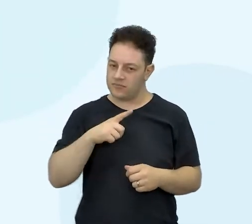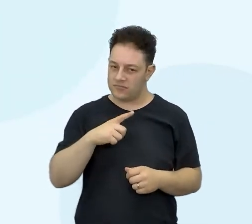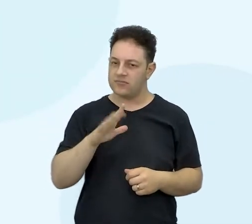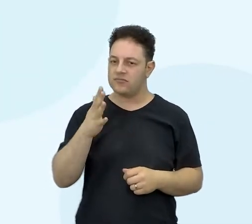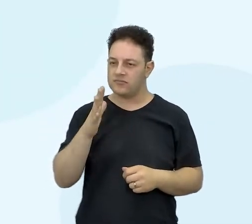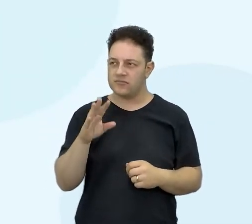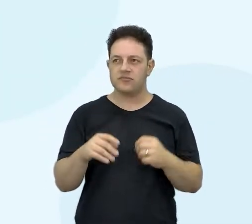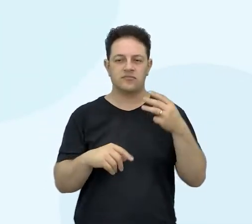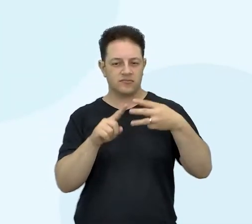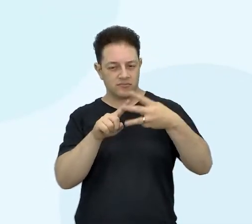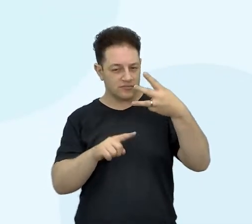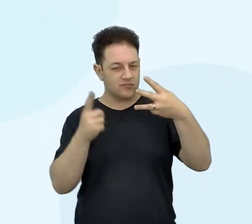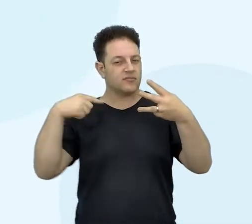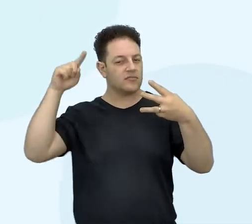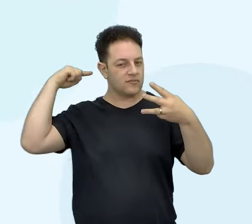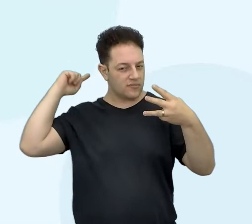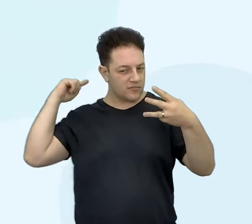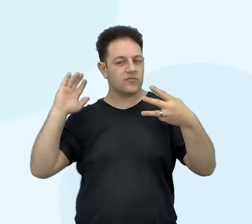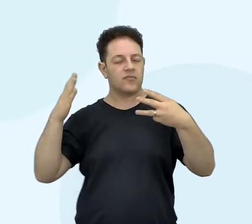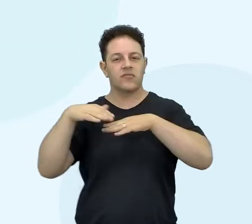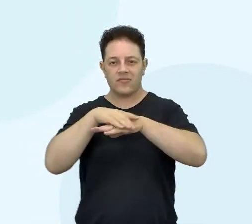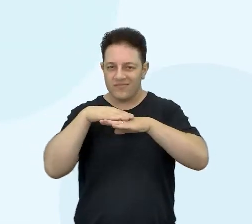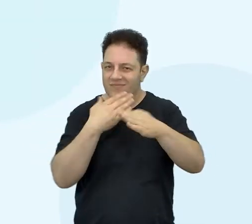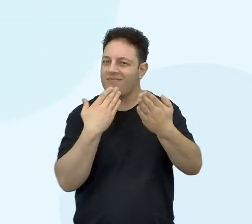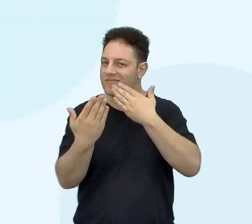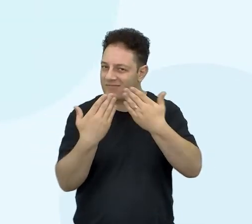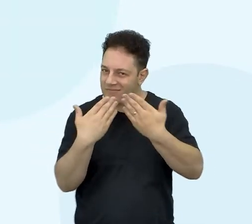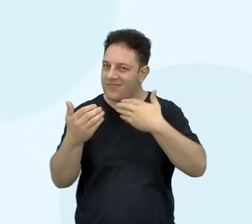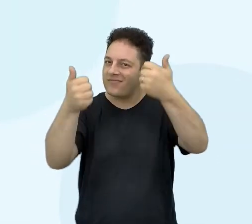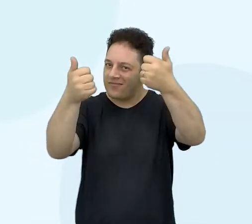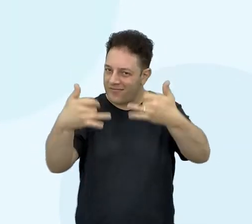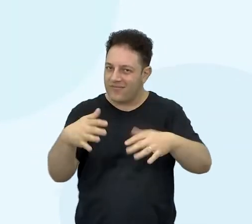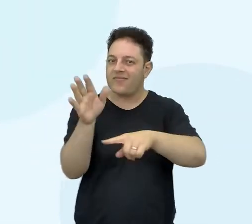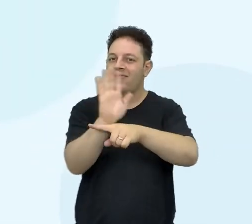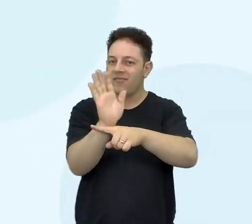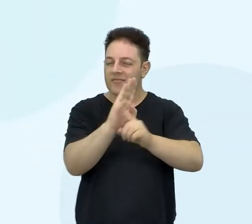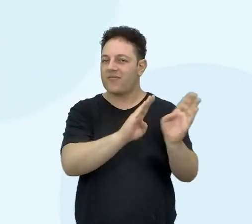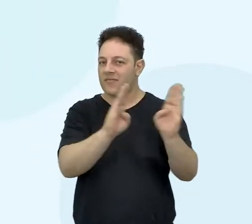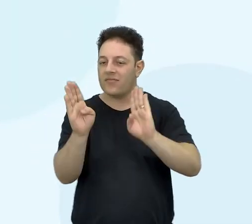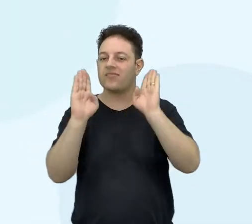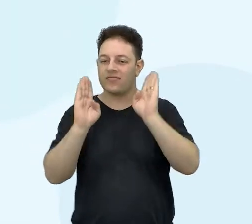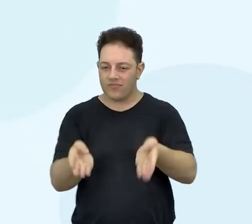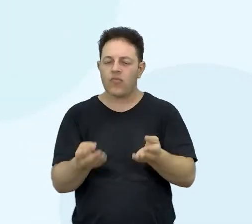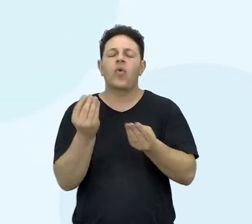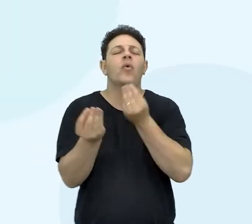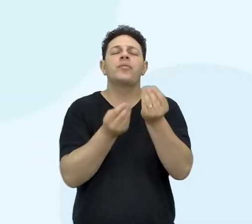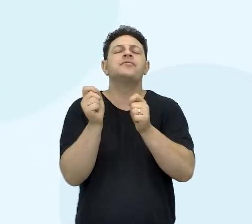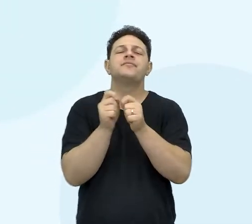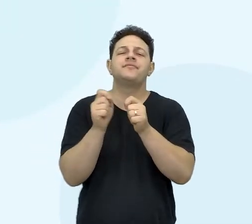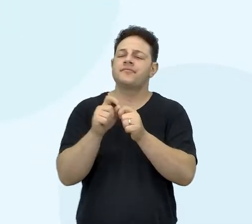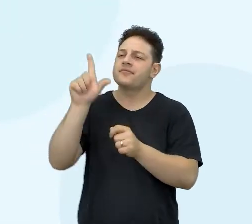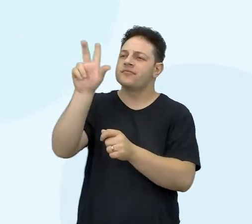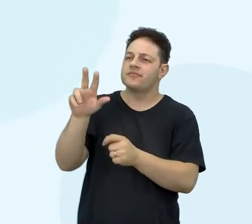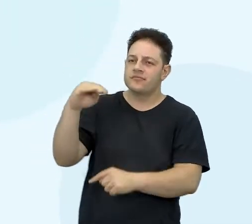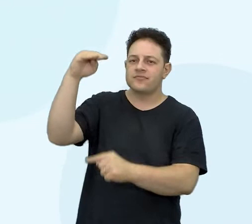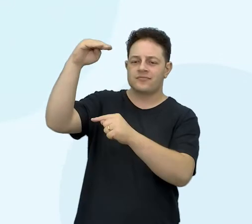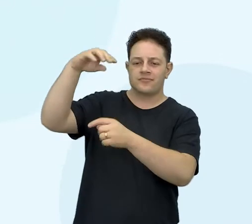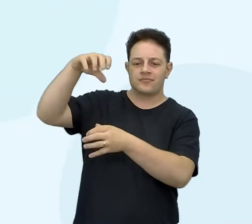umas 3 conversas discutindo aí o que a gente quer fazer com a